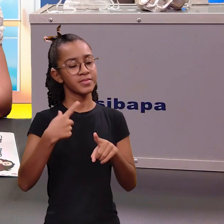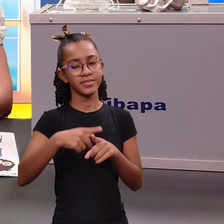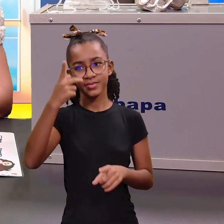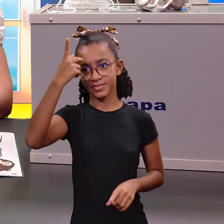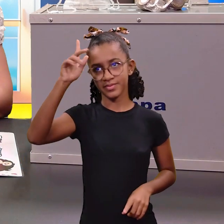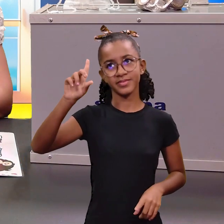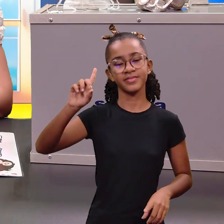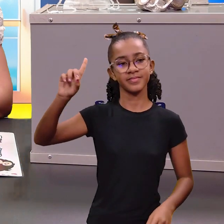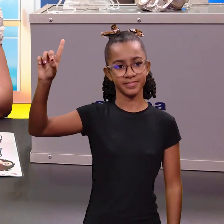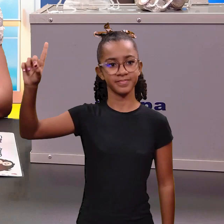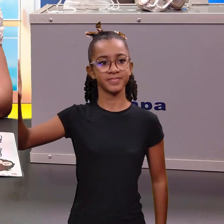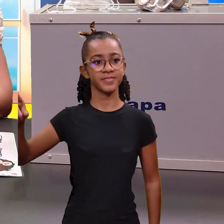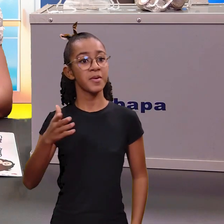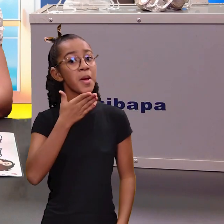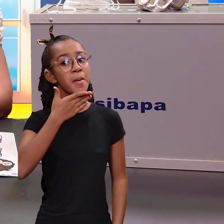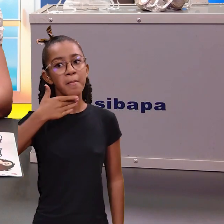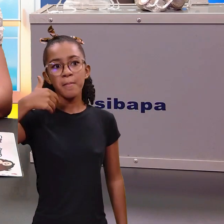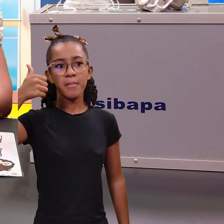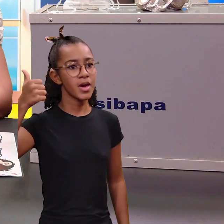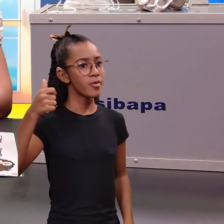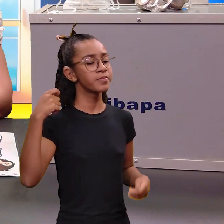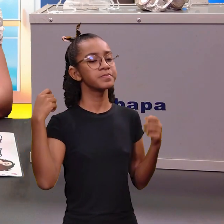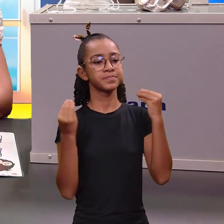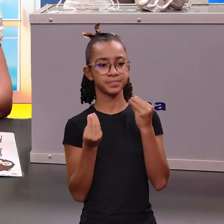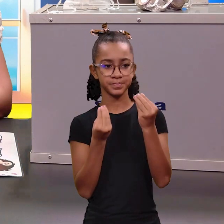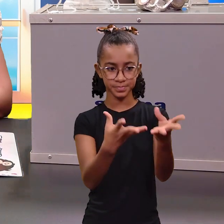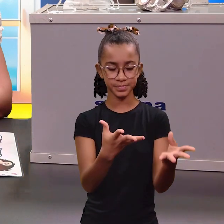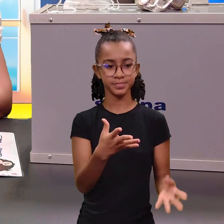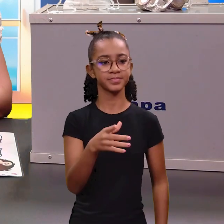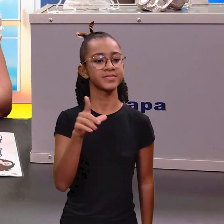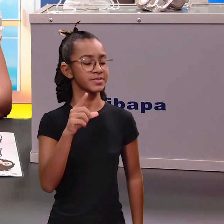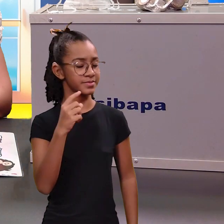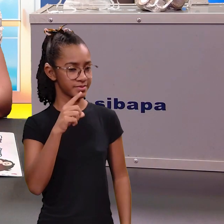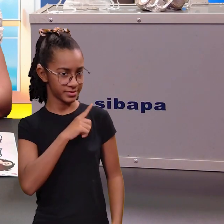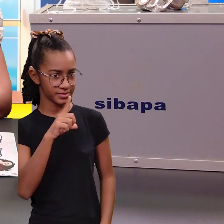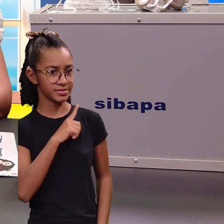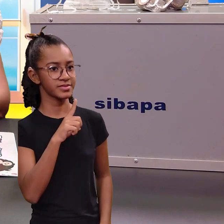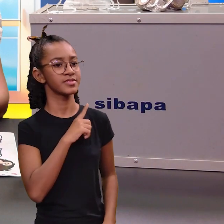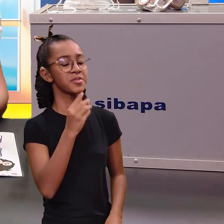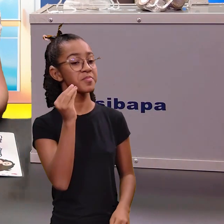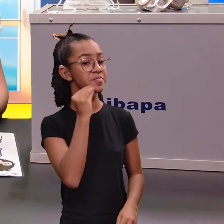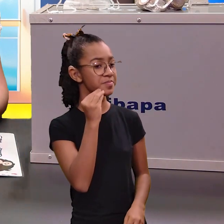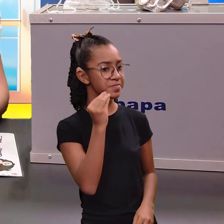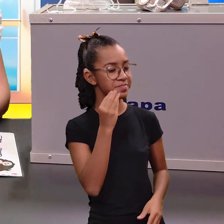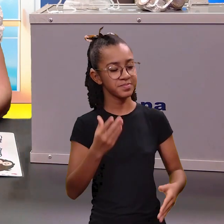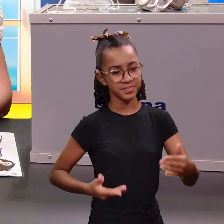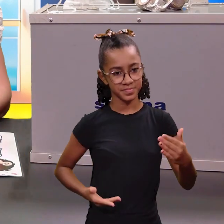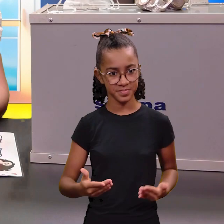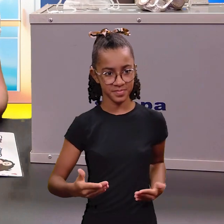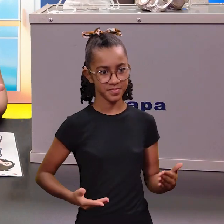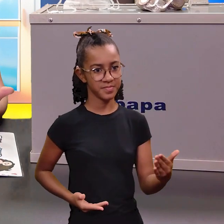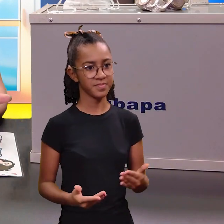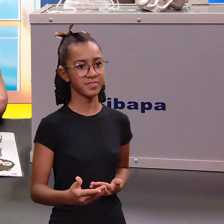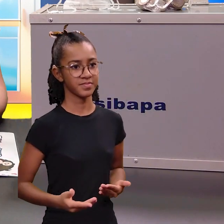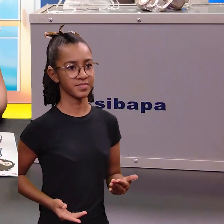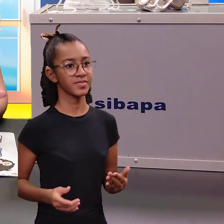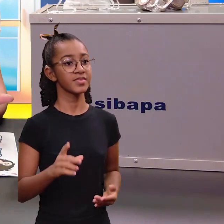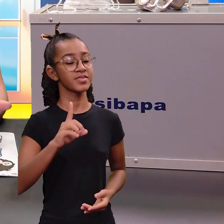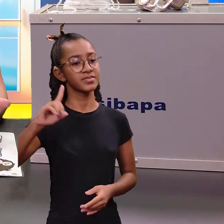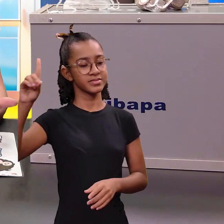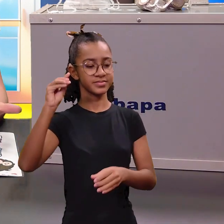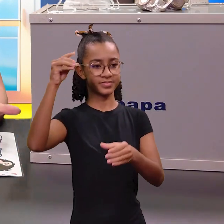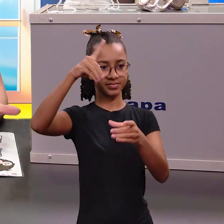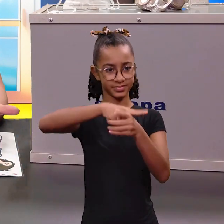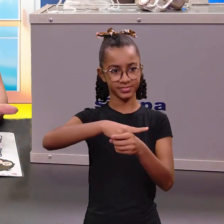melhor. Nós também podemos dar o nosso melhor para Deus. Nós temos oportunidade de servir a Deus através dos nossos dízimos e